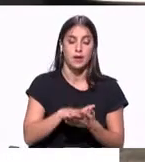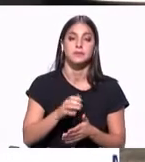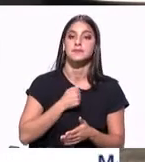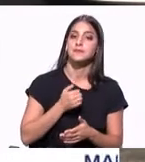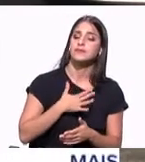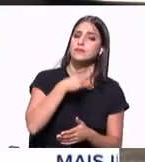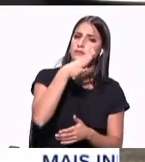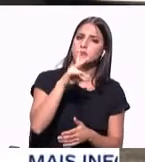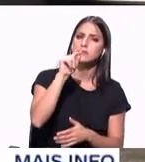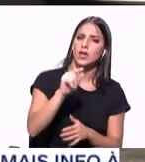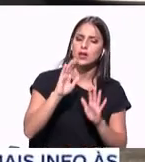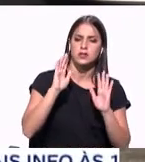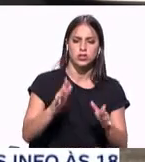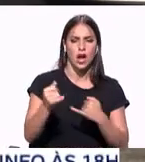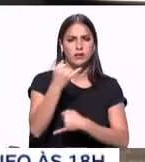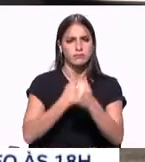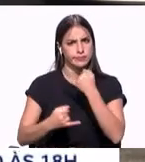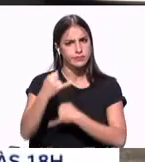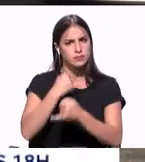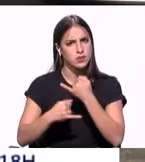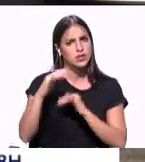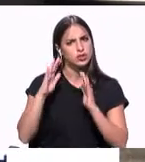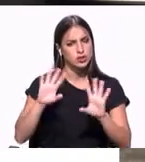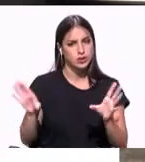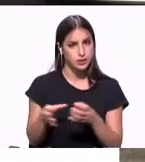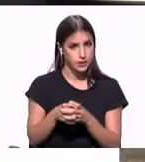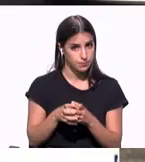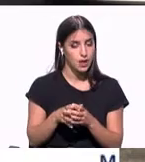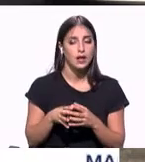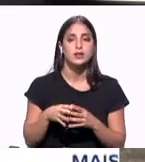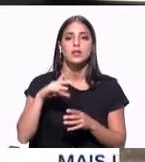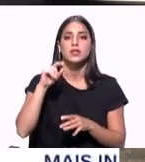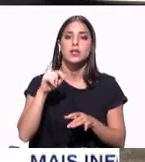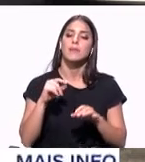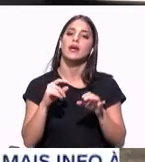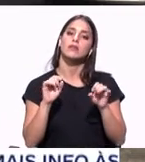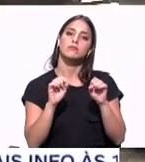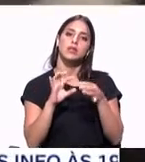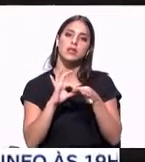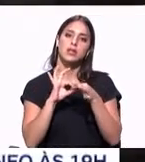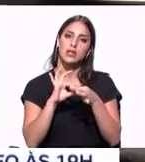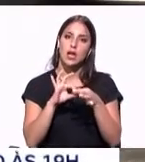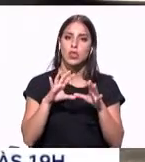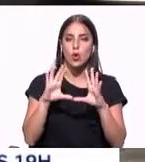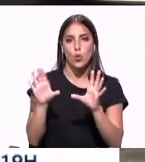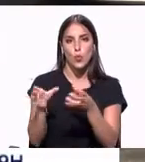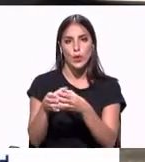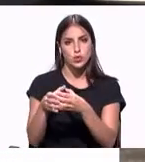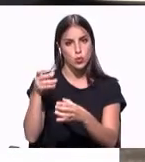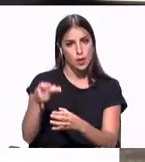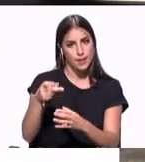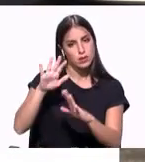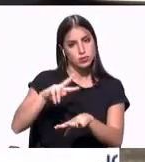garante também que já foram substituídas as equipas e os protocolos de isolamento reforçados.